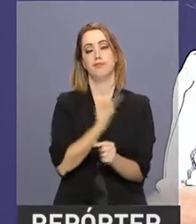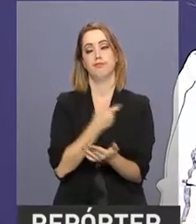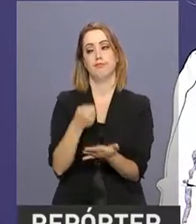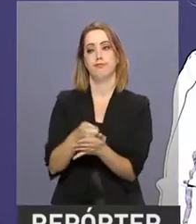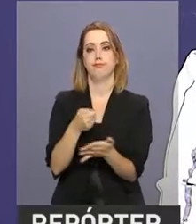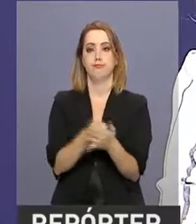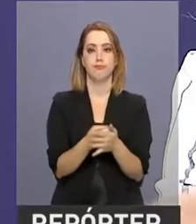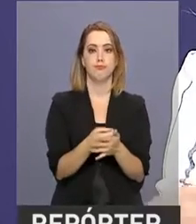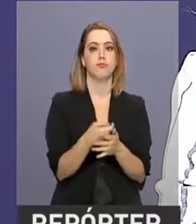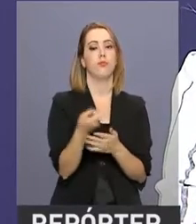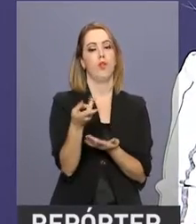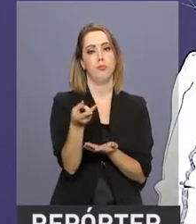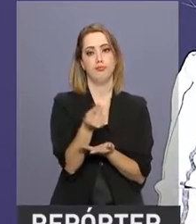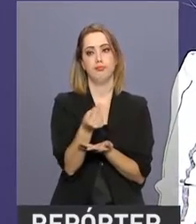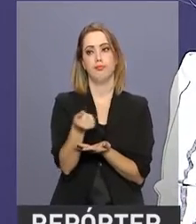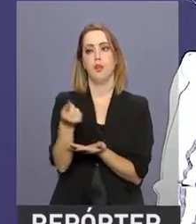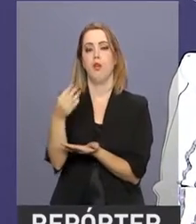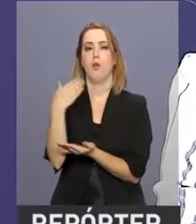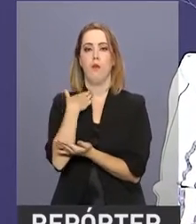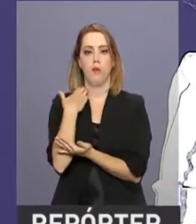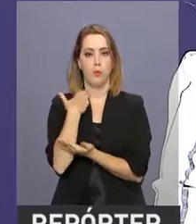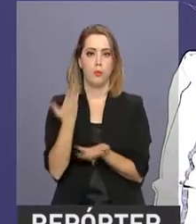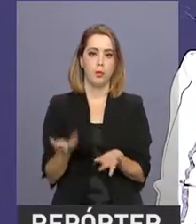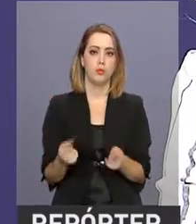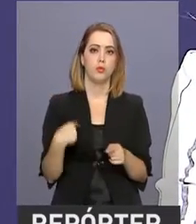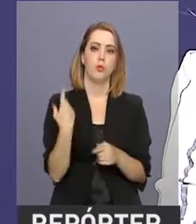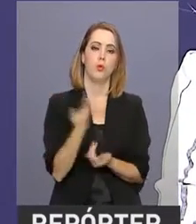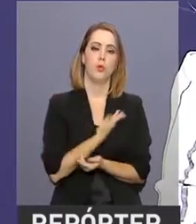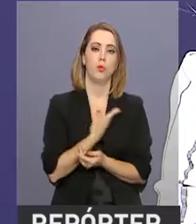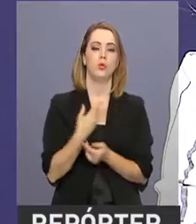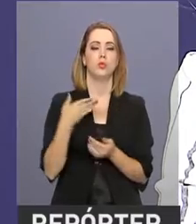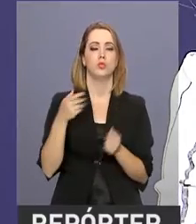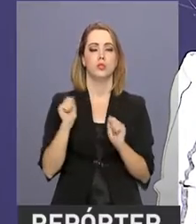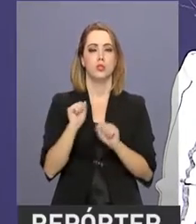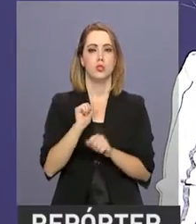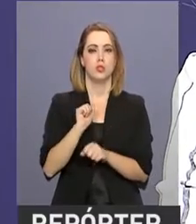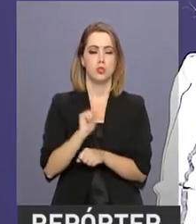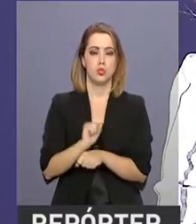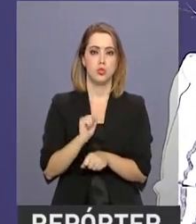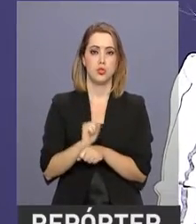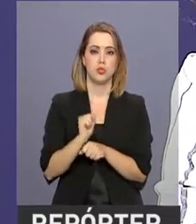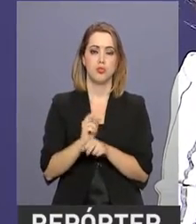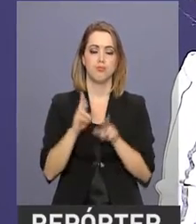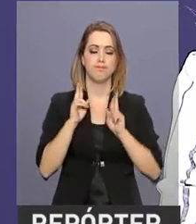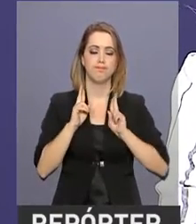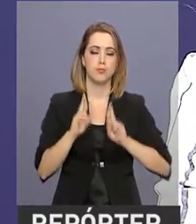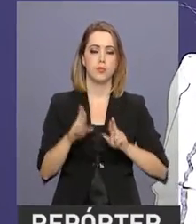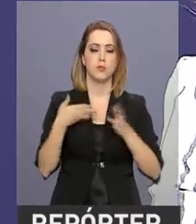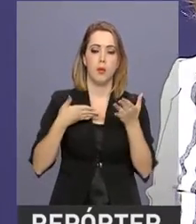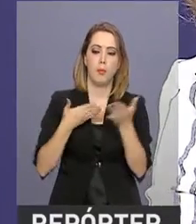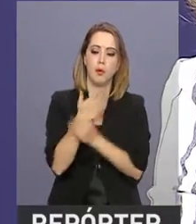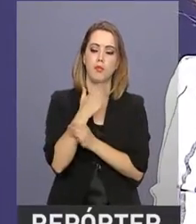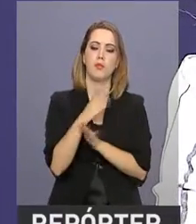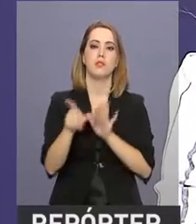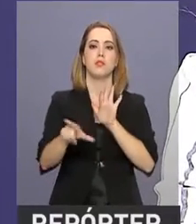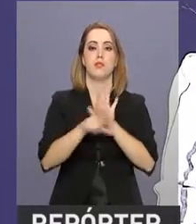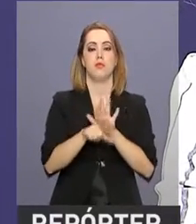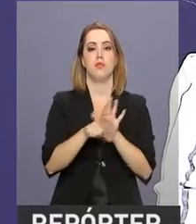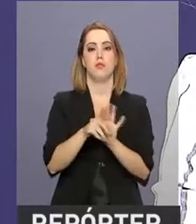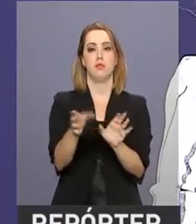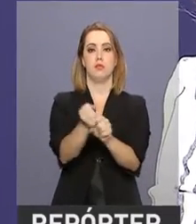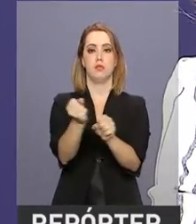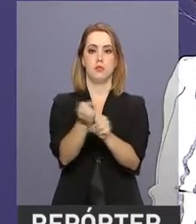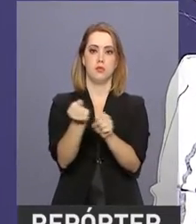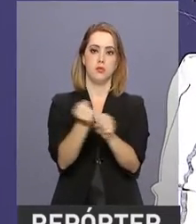que hoje o projeto de lei seja aprovado para que os alunos possam já fazer os seus contratos